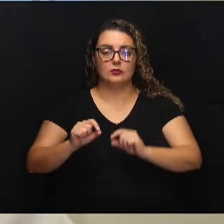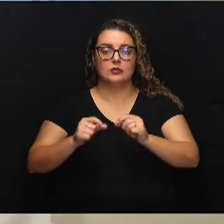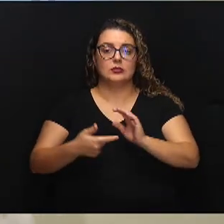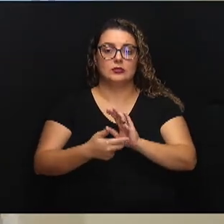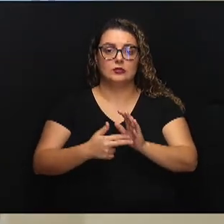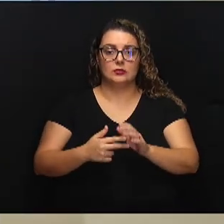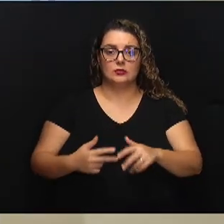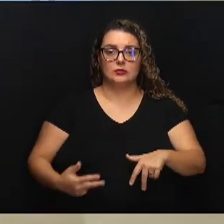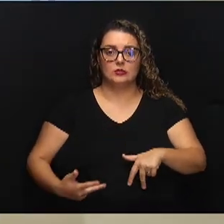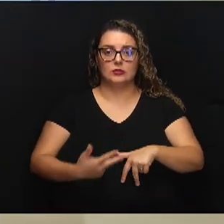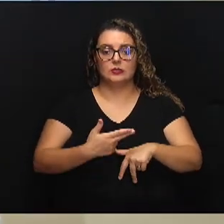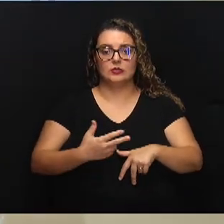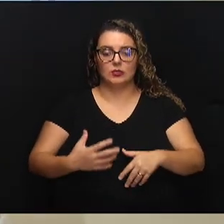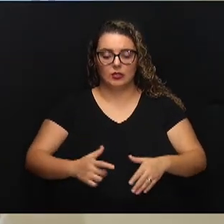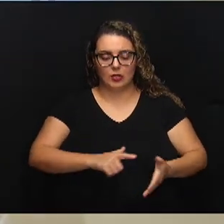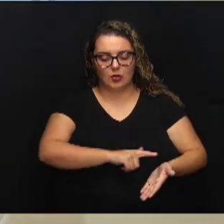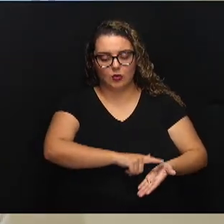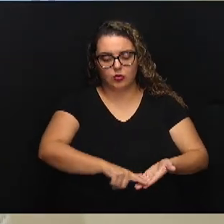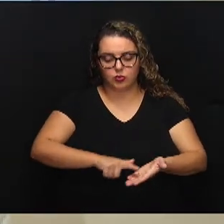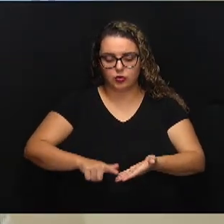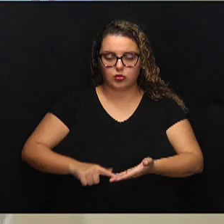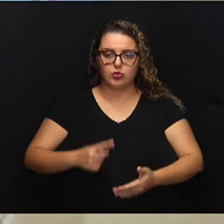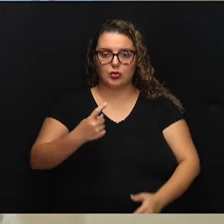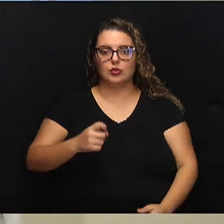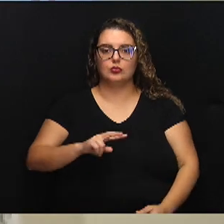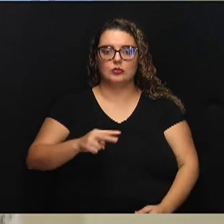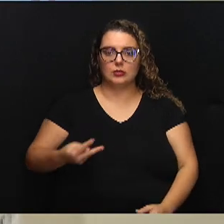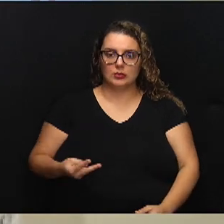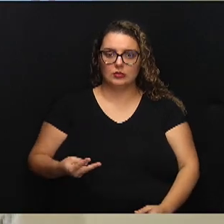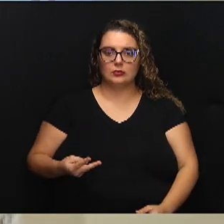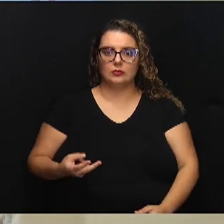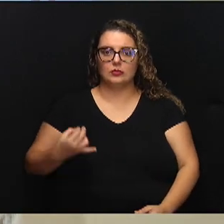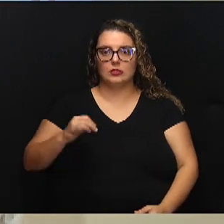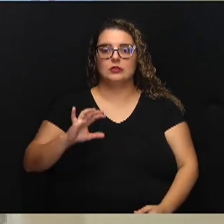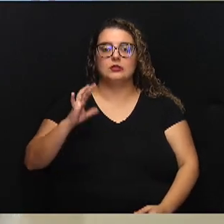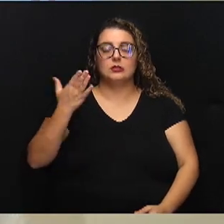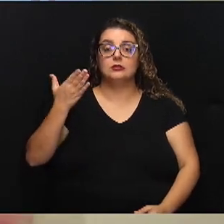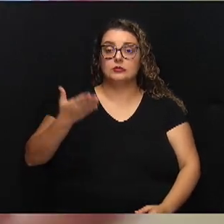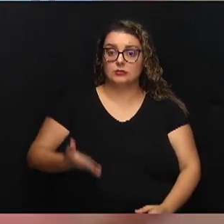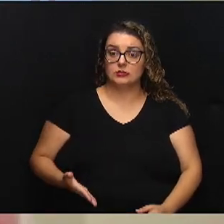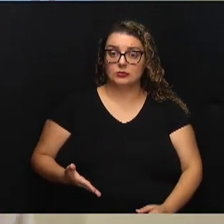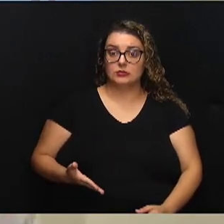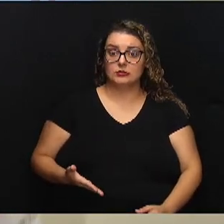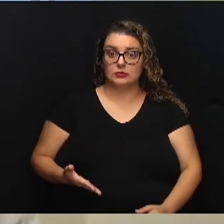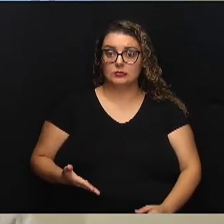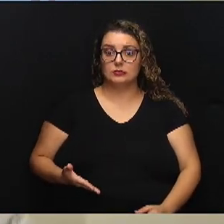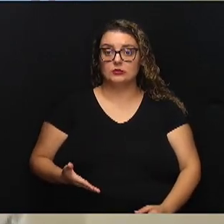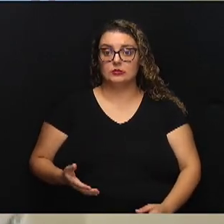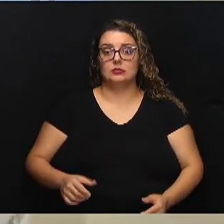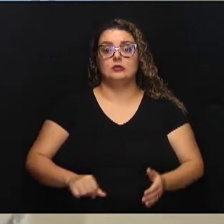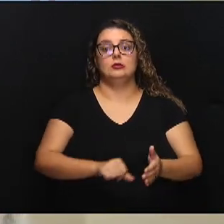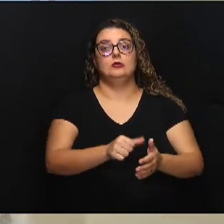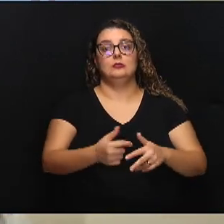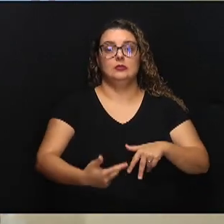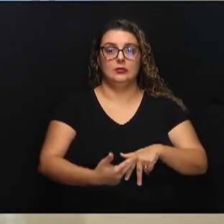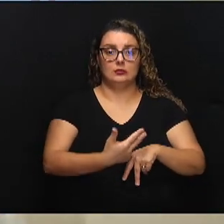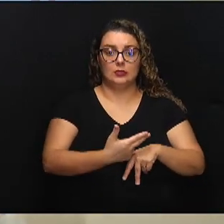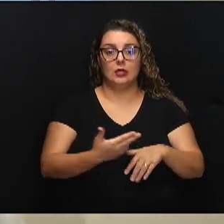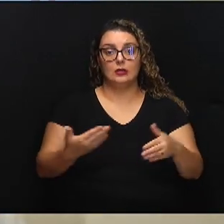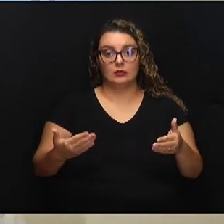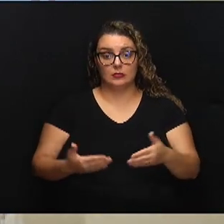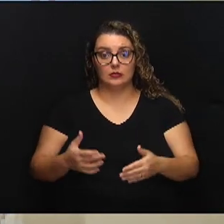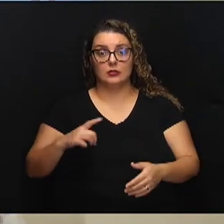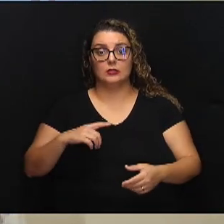entra e já consegue tirar toda a doença de uma única vez. Se isso acontece, ela vai primeiro para a cirurgia. Agora,